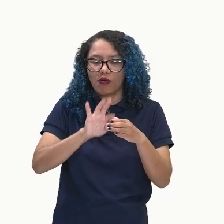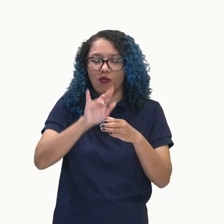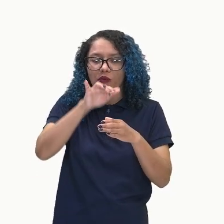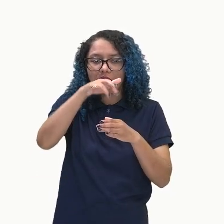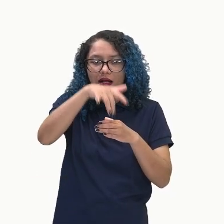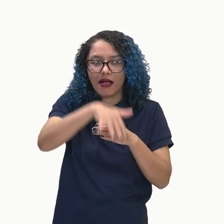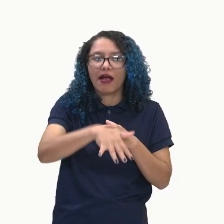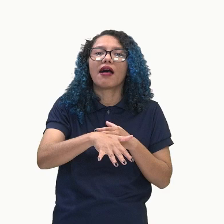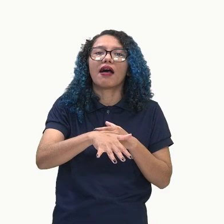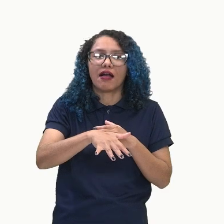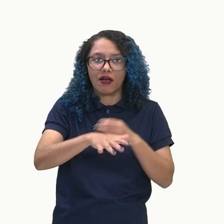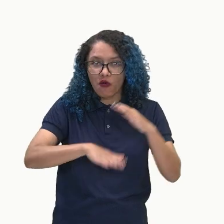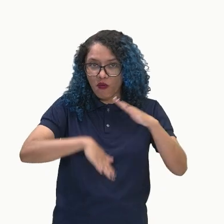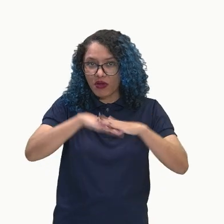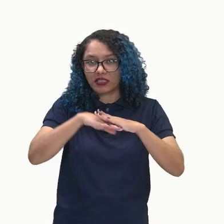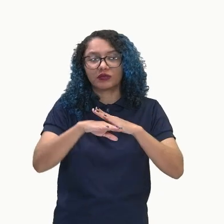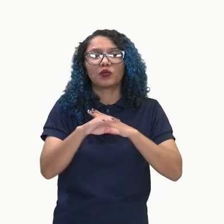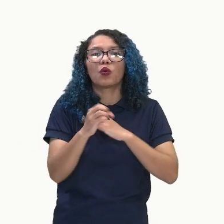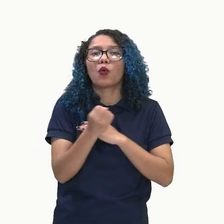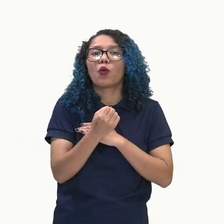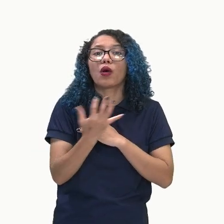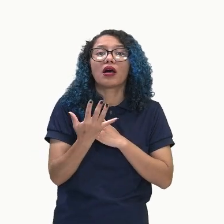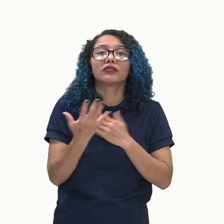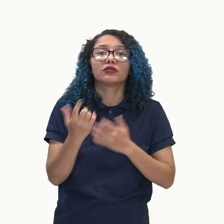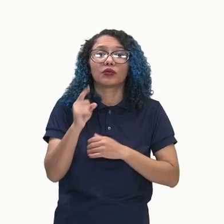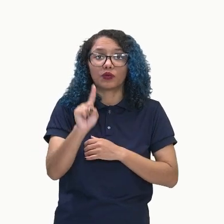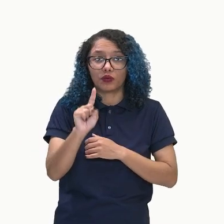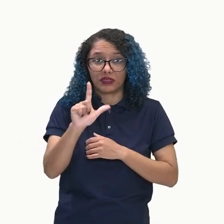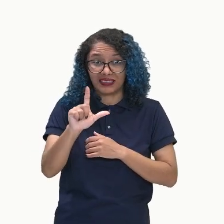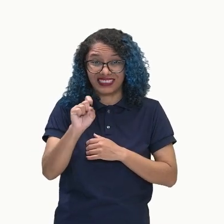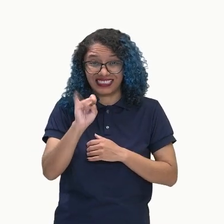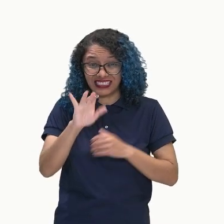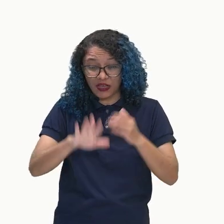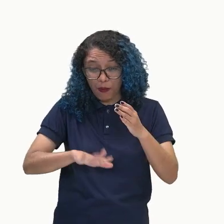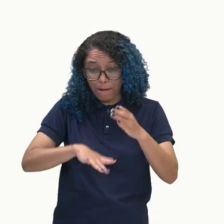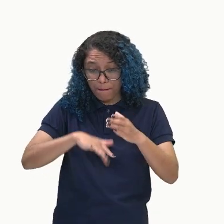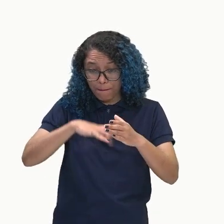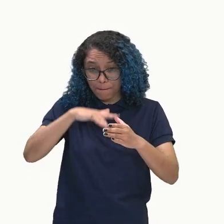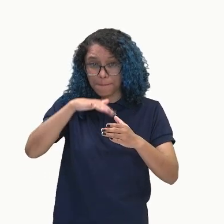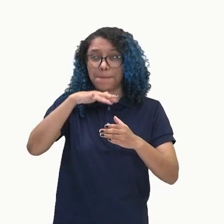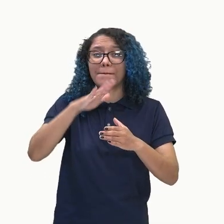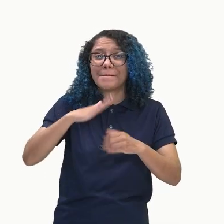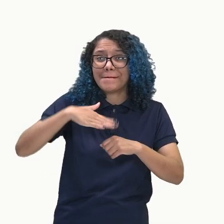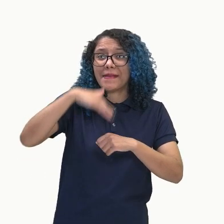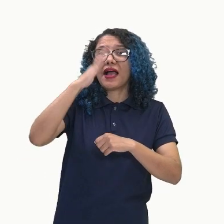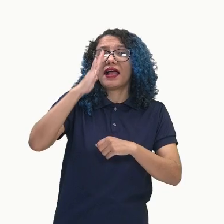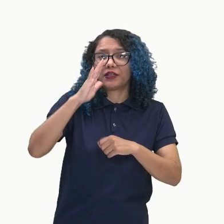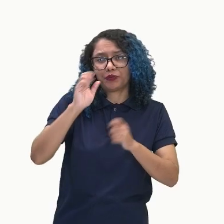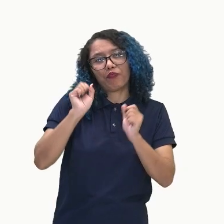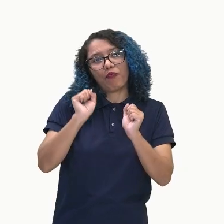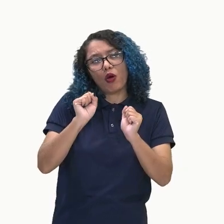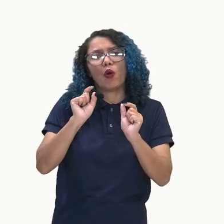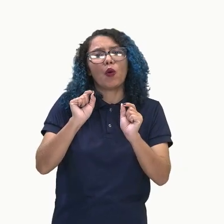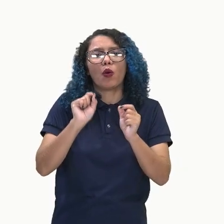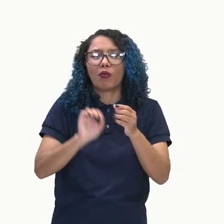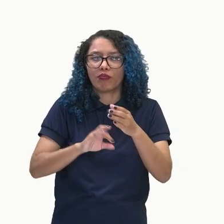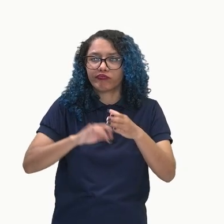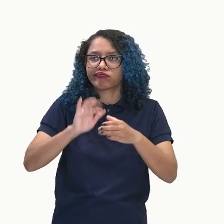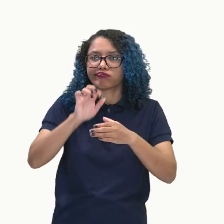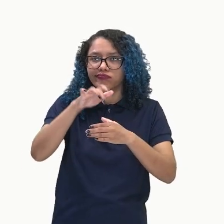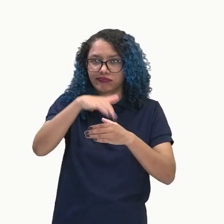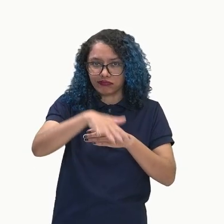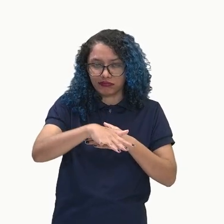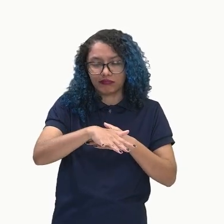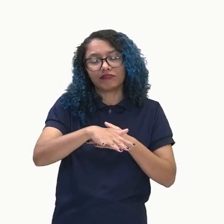o máximo, 1 litro. Passou daquilo ali, transborda. Foi o que eu falei há pouco sobre ali o dispositivo na caixa de descarga para